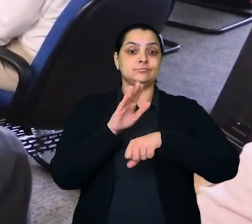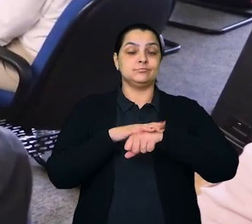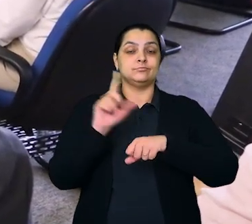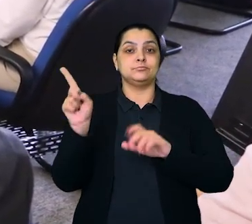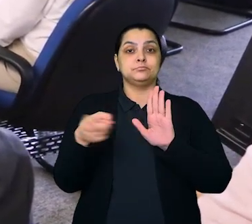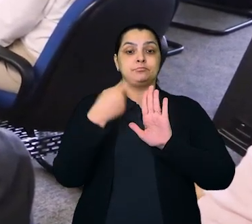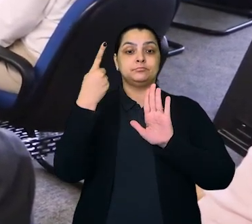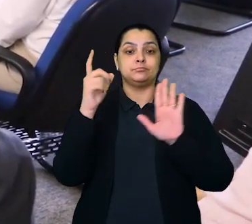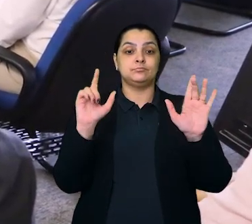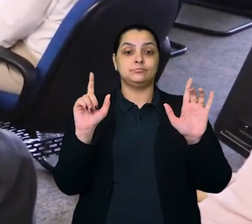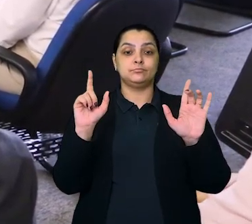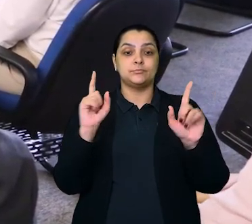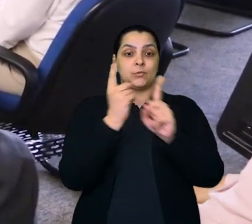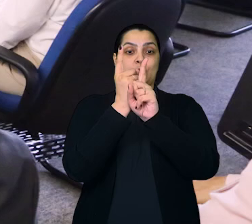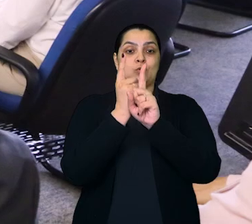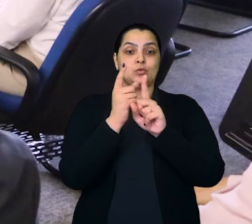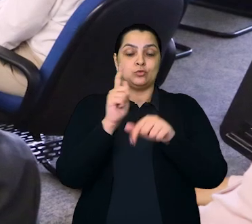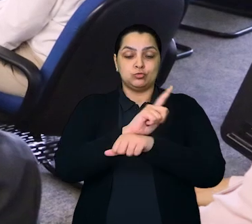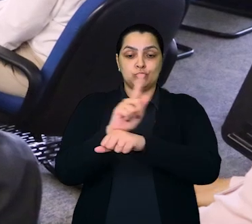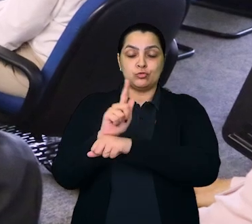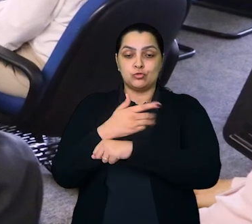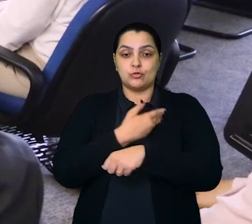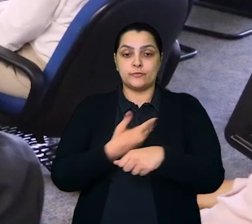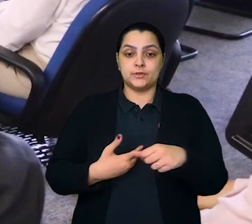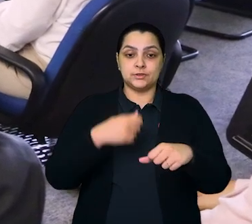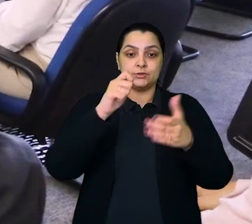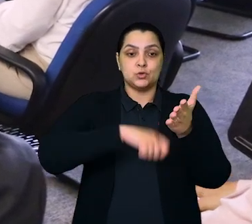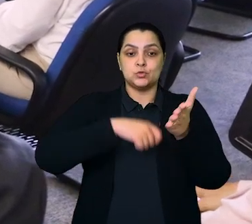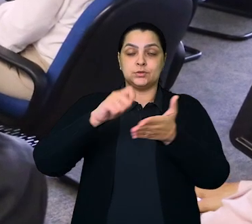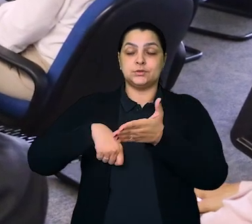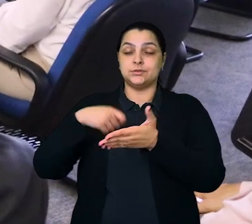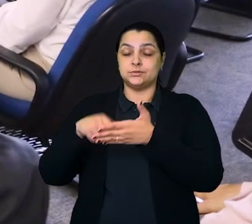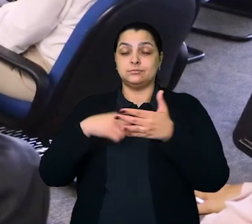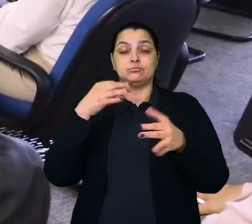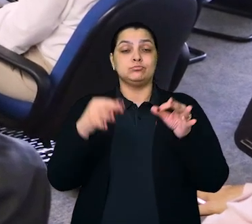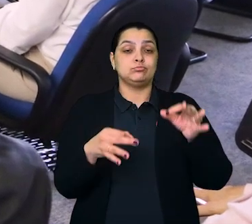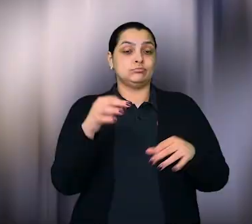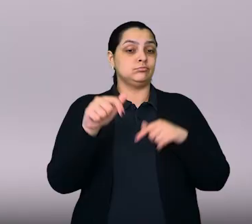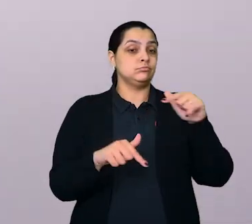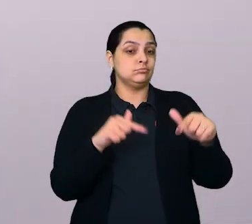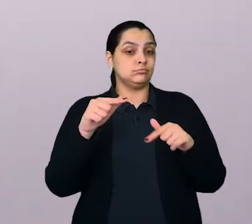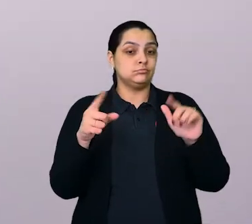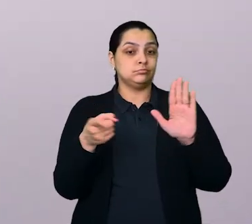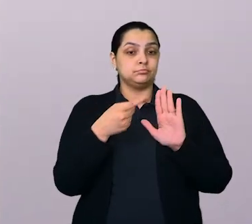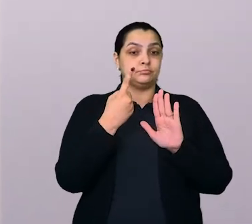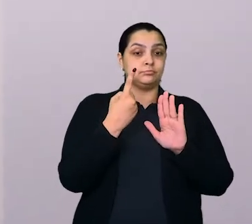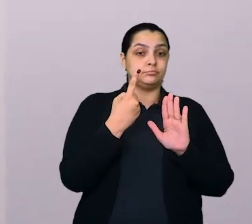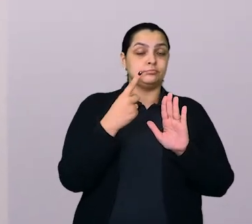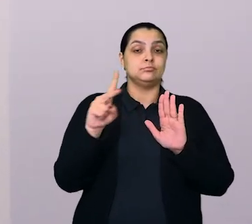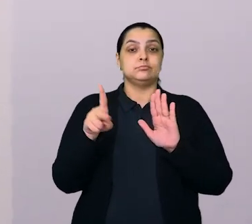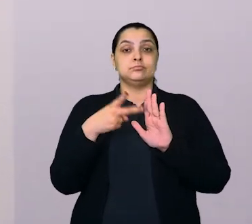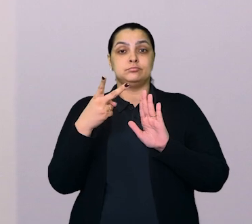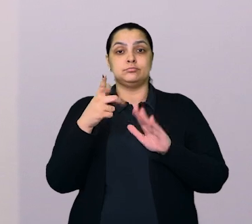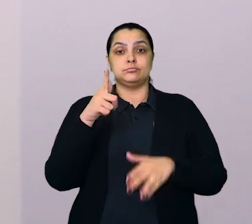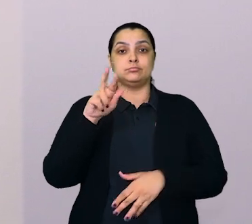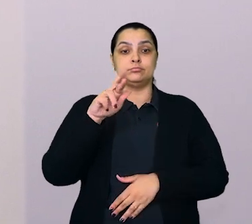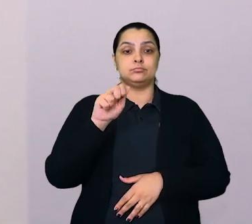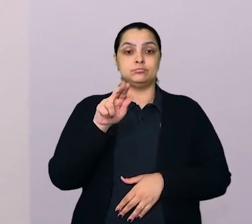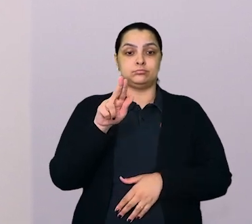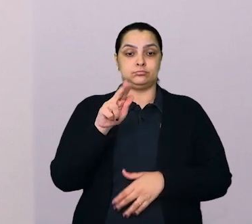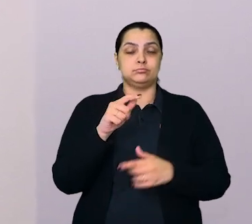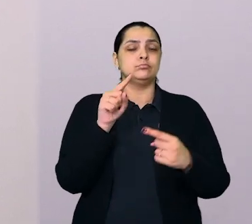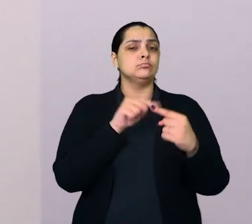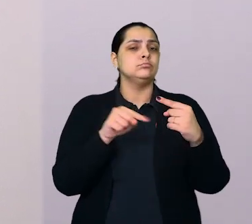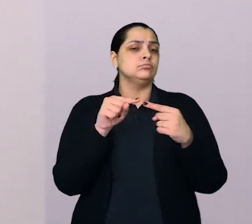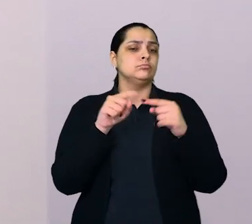o primeiro encontro de agentes de governança de contratações da Justiça do Trabalho de primeiro e segundo graus. O